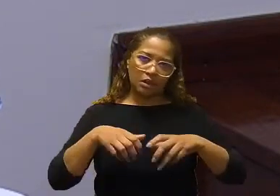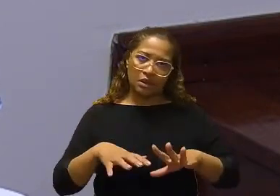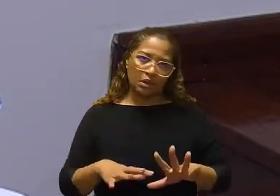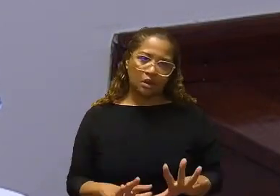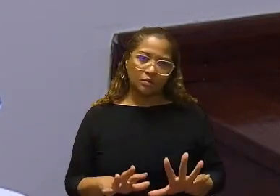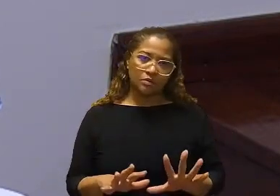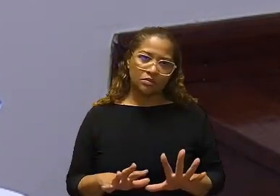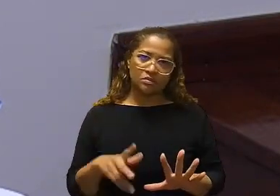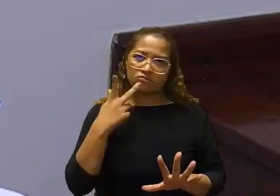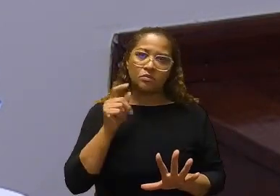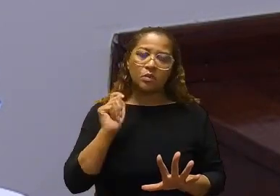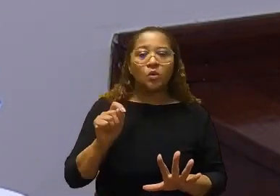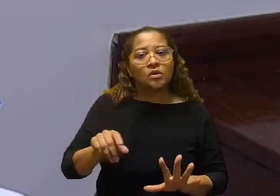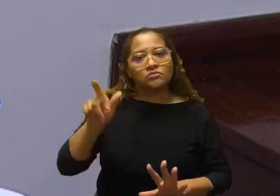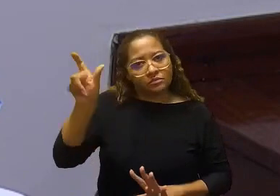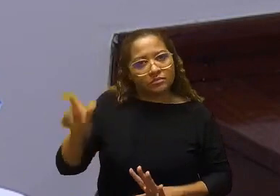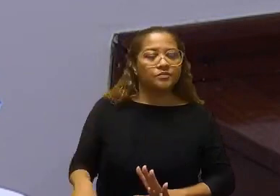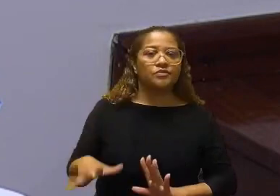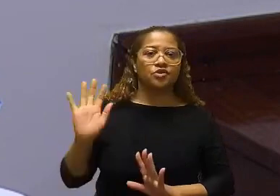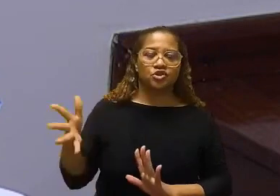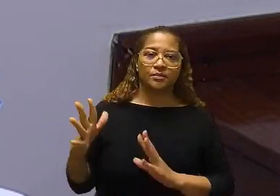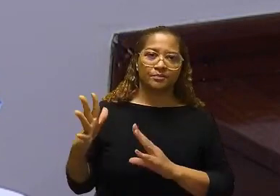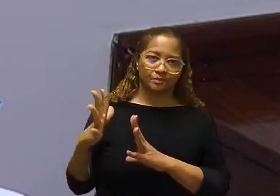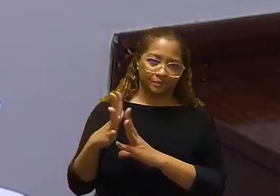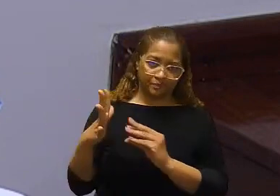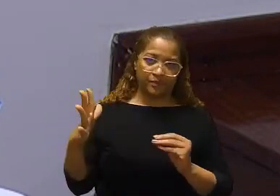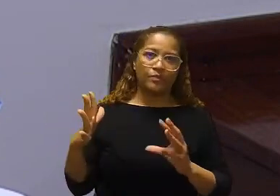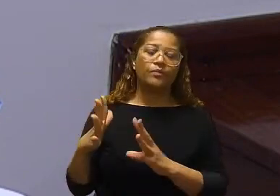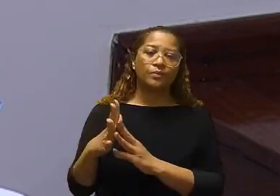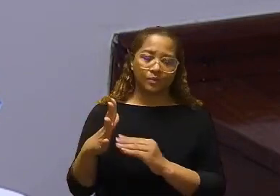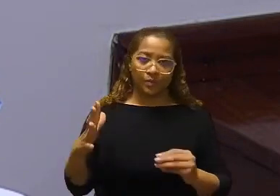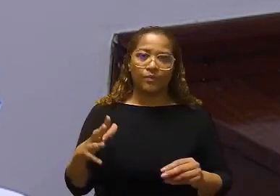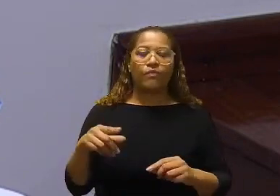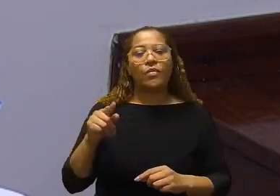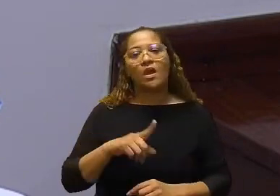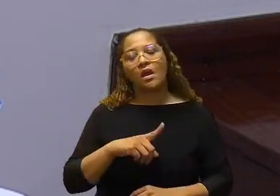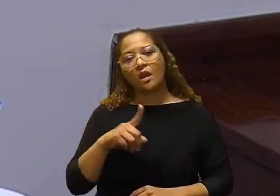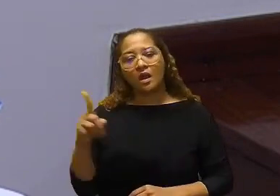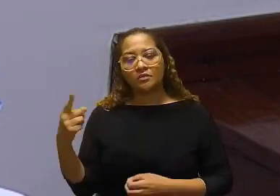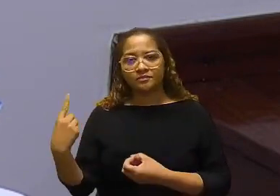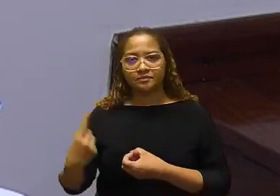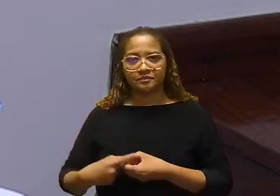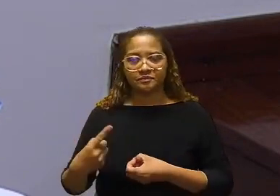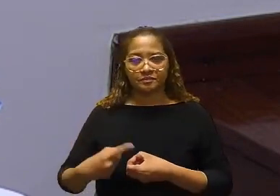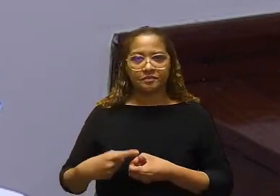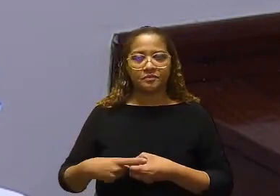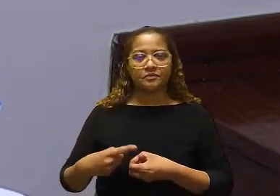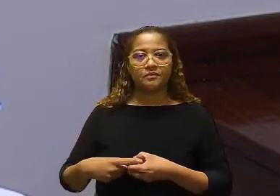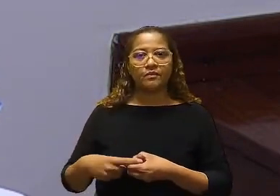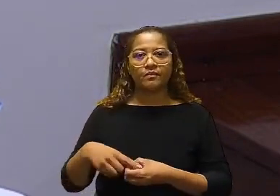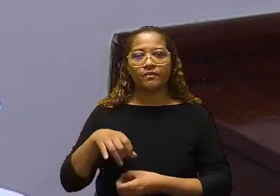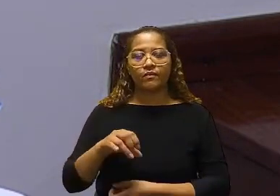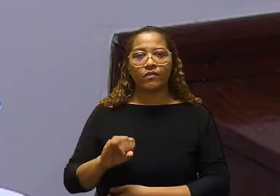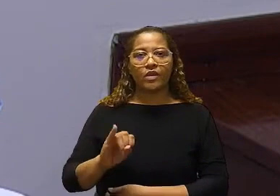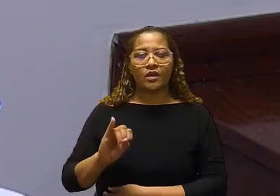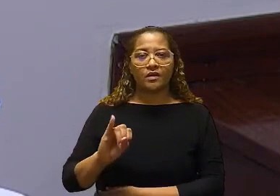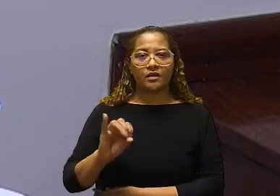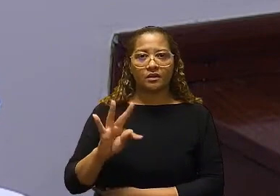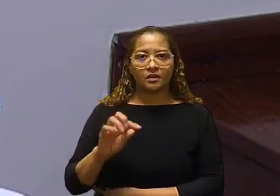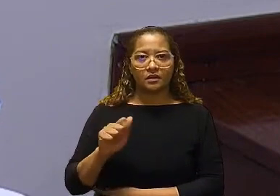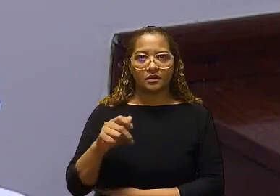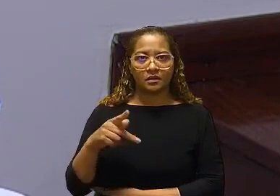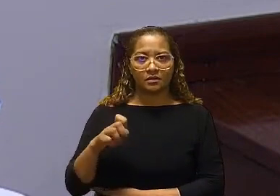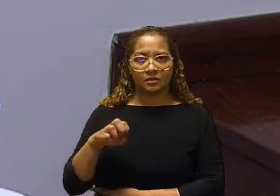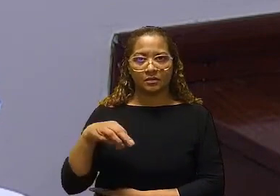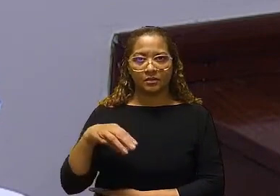copiado nós temos em Itapema uma mobilidade também complicada e lá as placas de carga e descarga